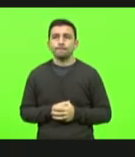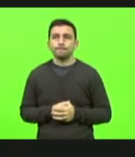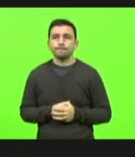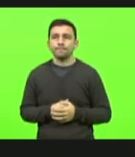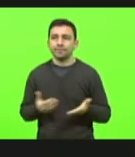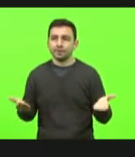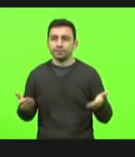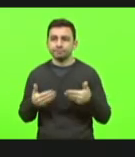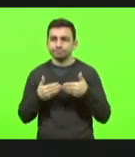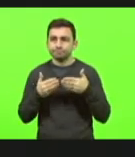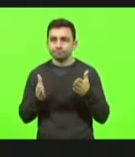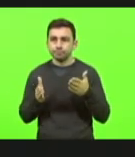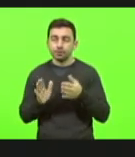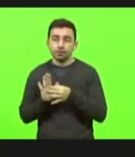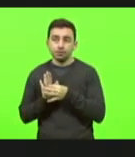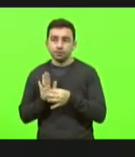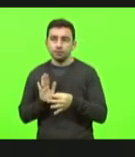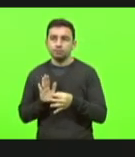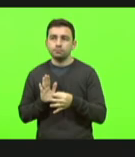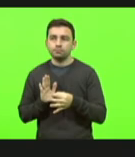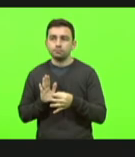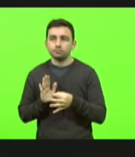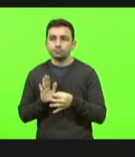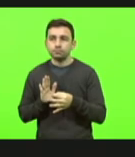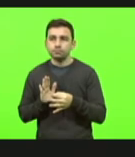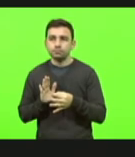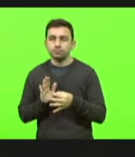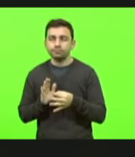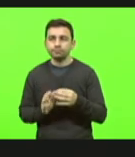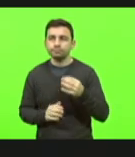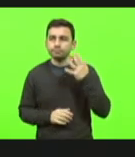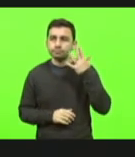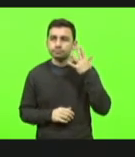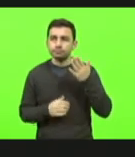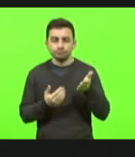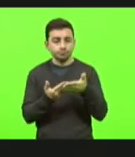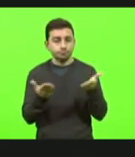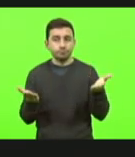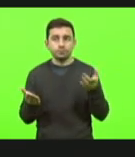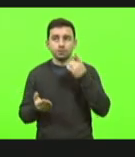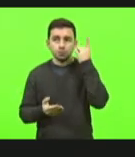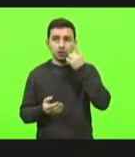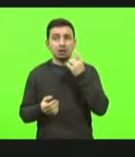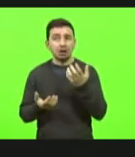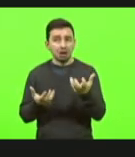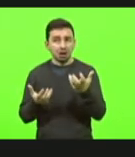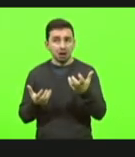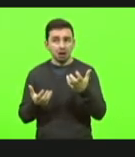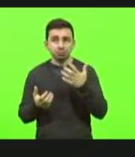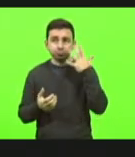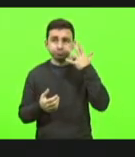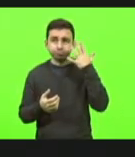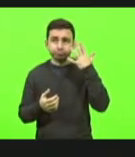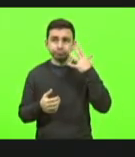aberto o parecer, a manifestação dos demais deputados, se quiserem fazer uso da palavra.